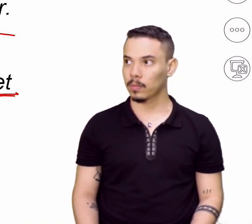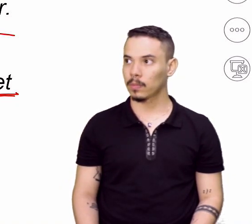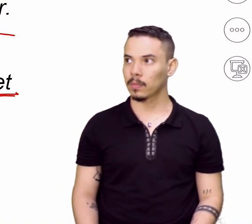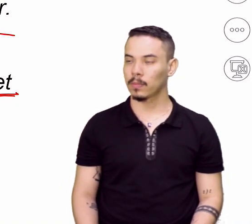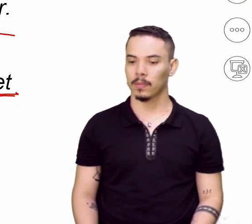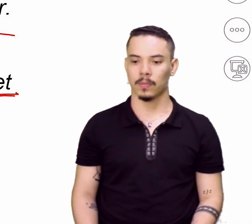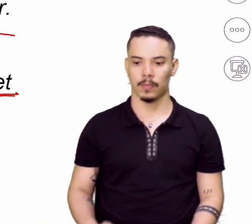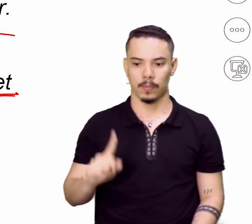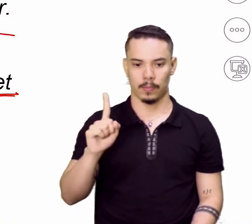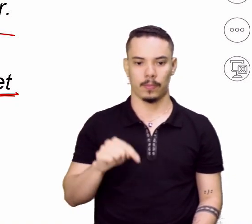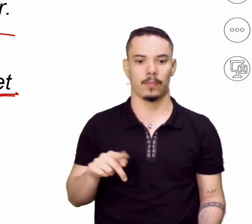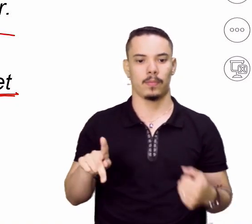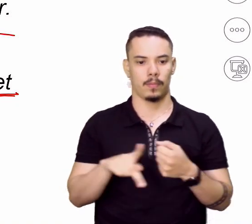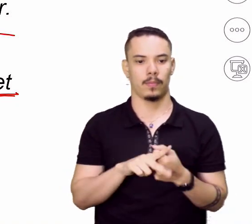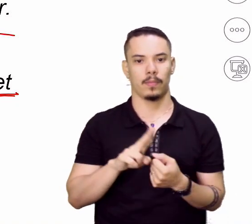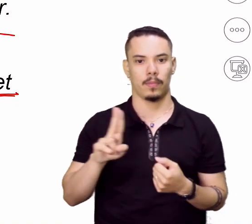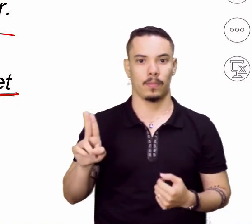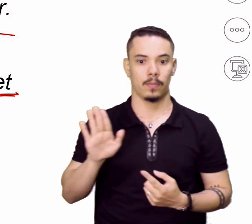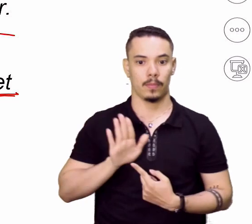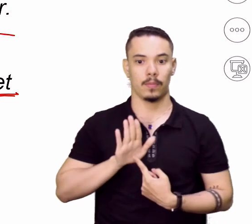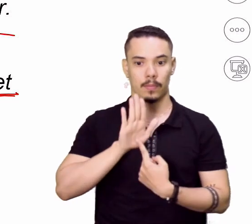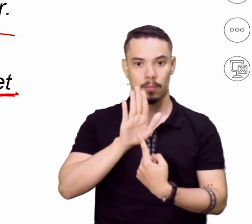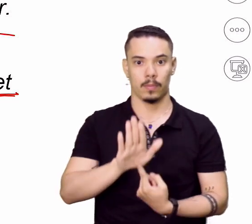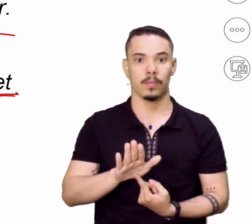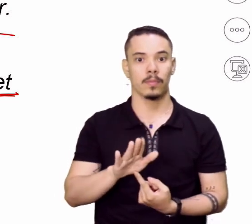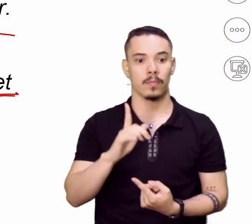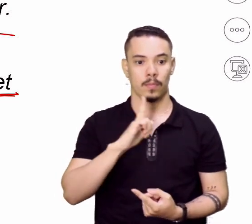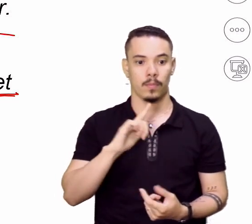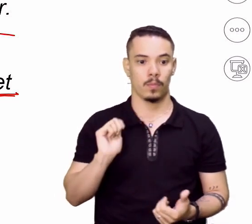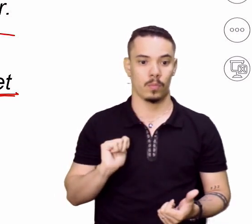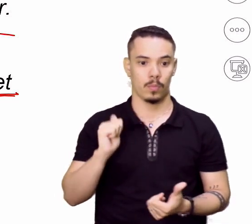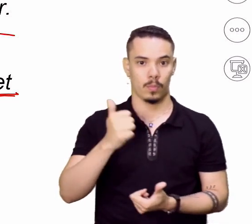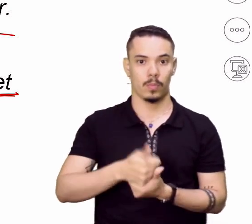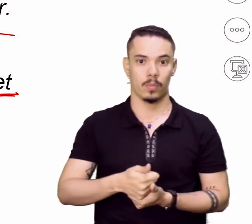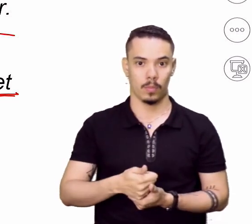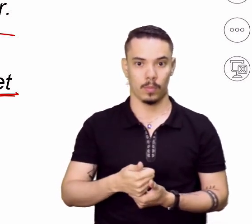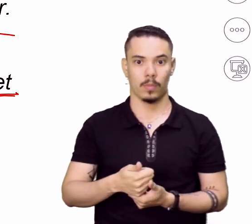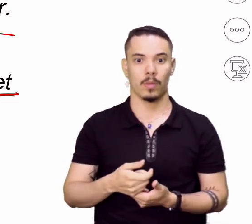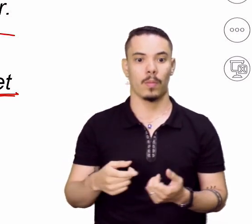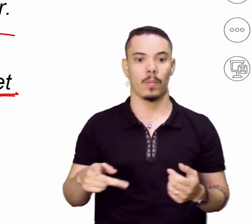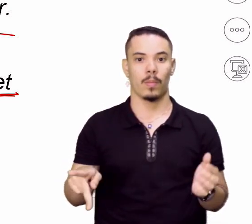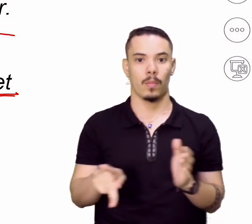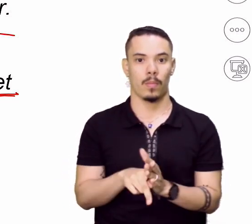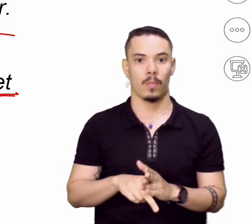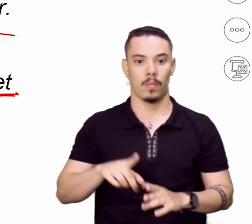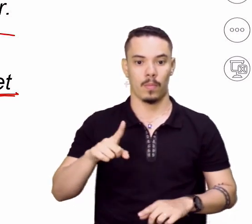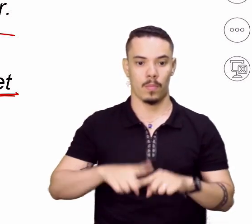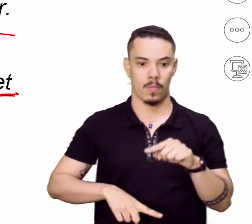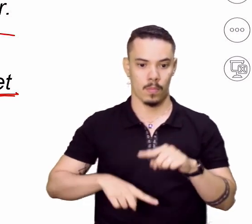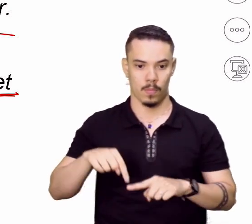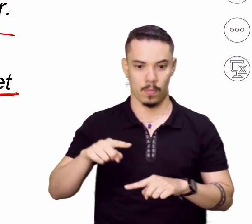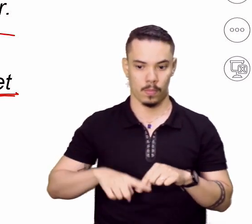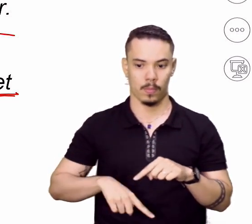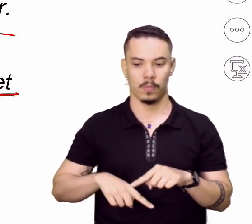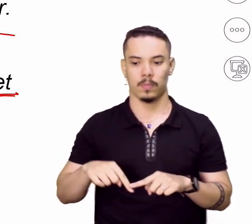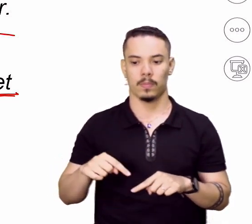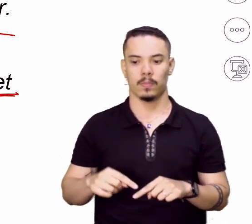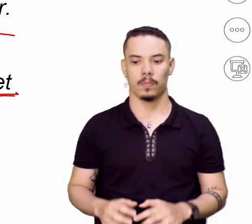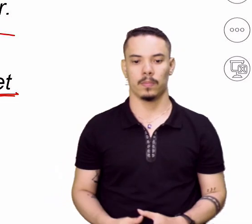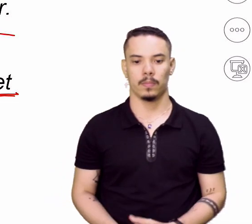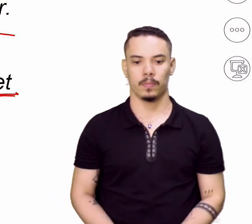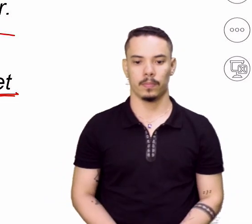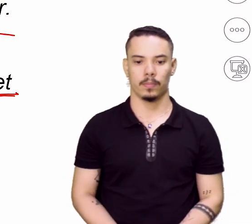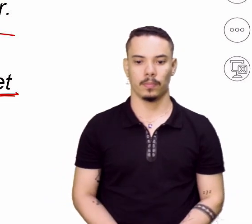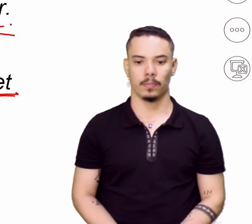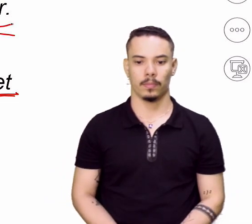aquele pronome que indica que o who ocupa a posição de objeto. Então, Smith era um dos homens